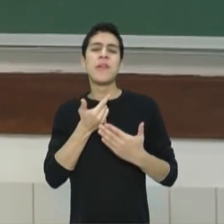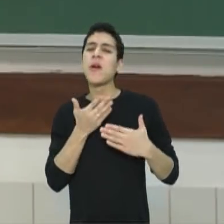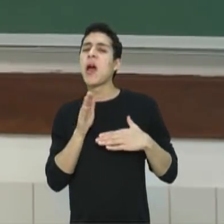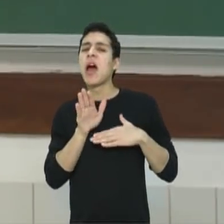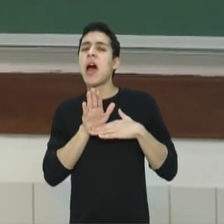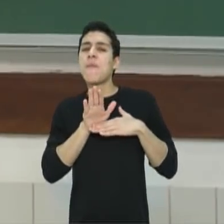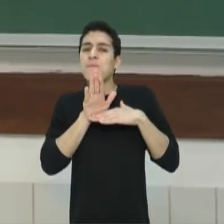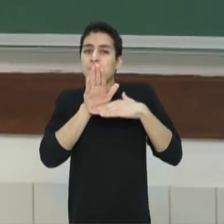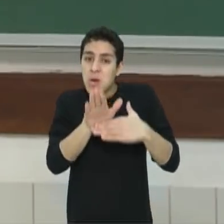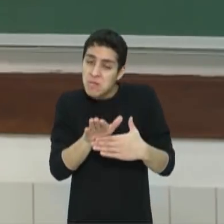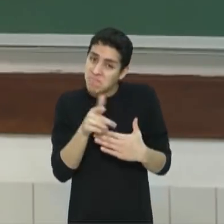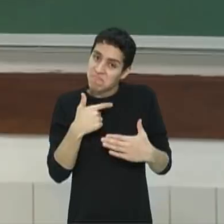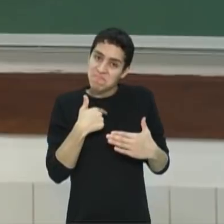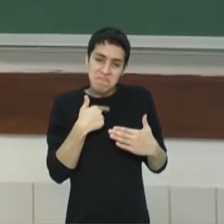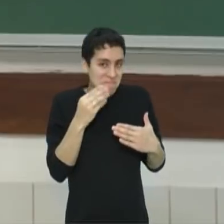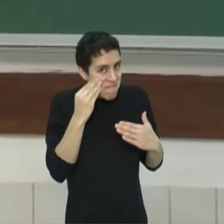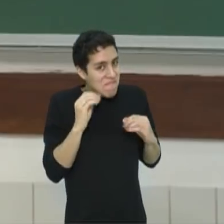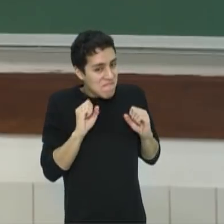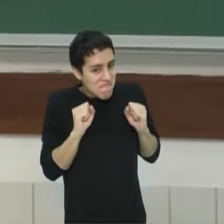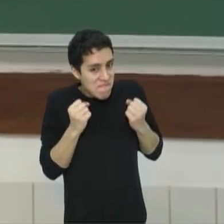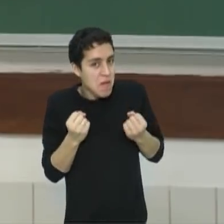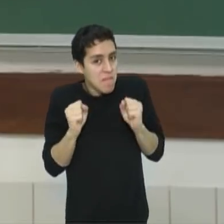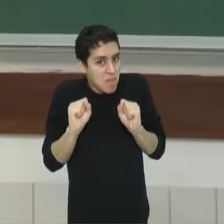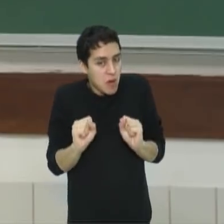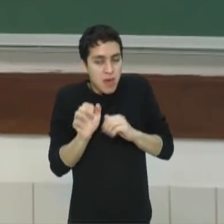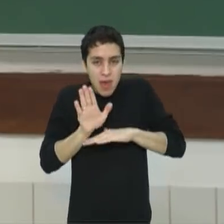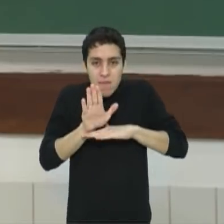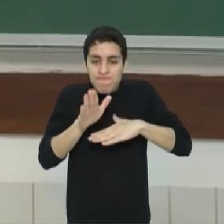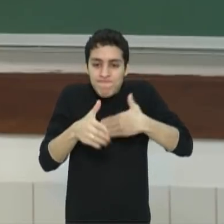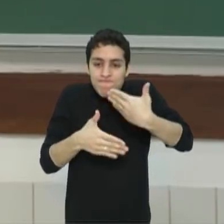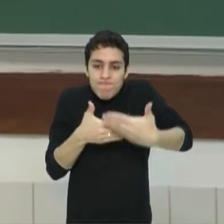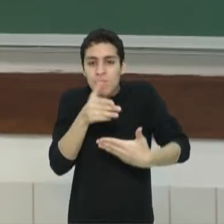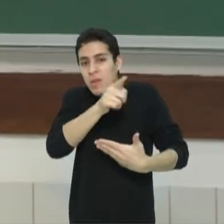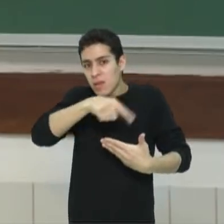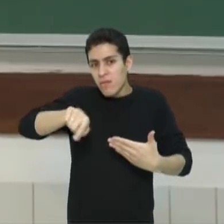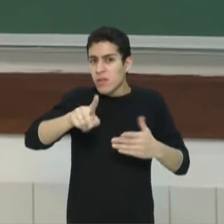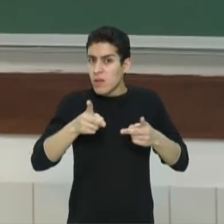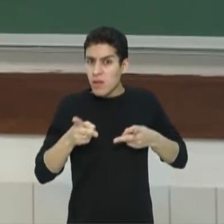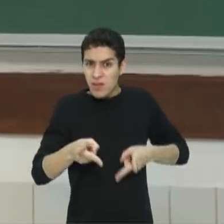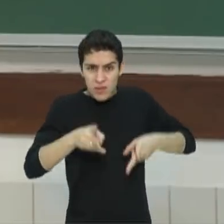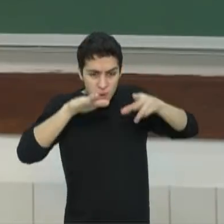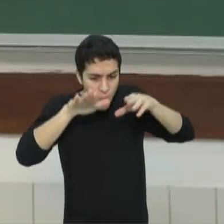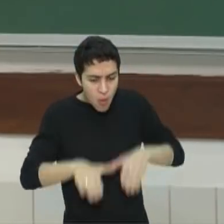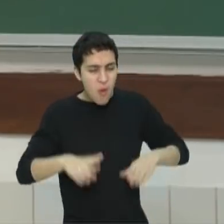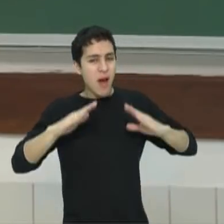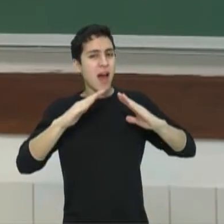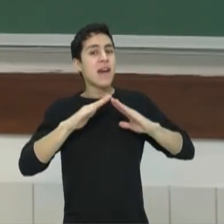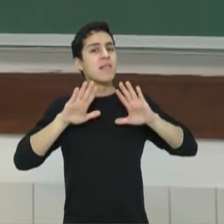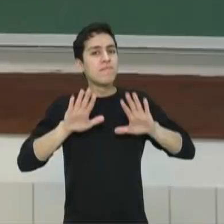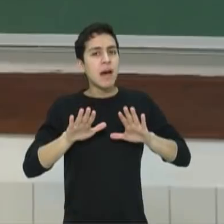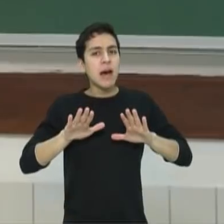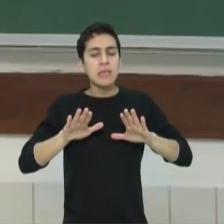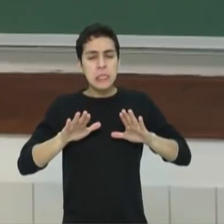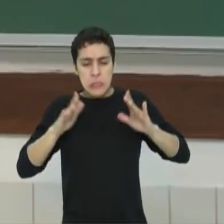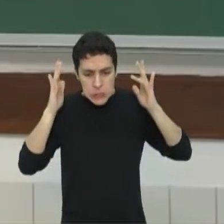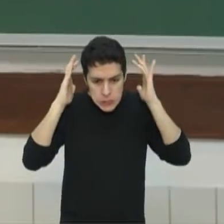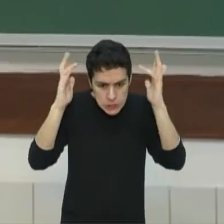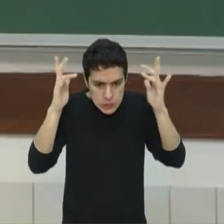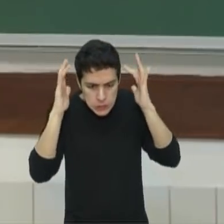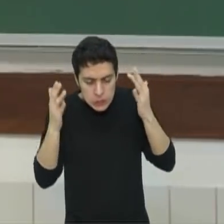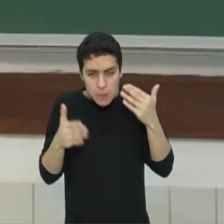com vocês no que eu posso para fazer com que vocês fiquem em casa, porém ativos na produção de